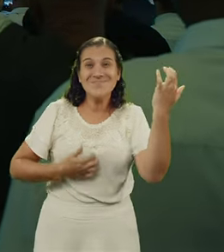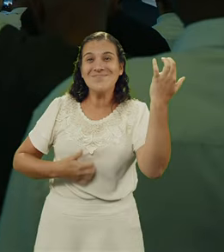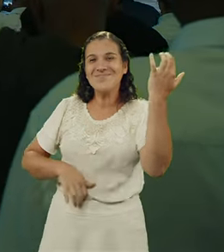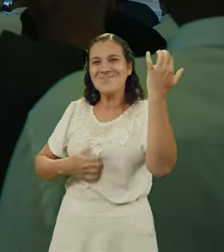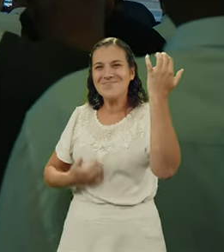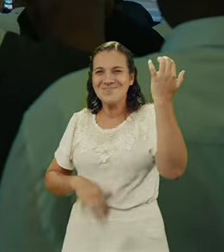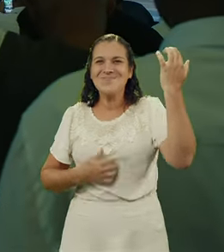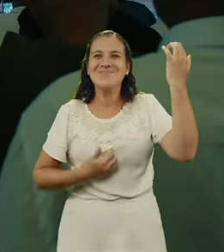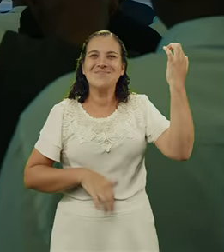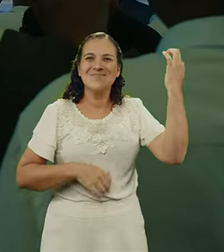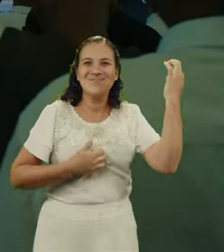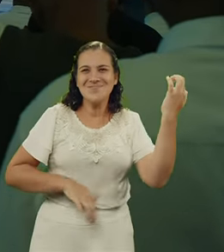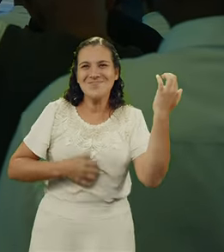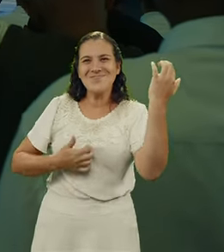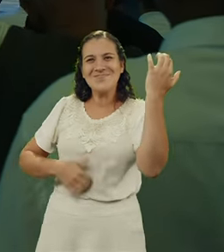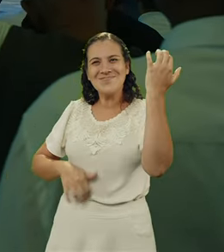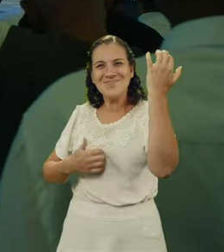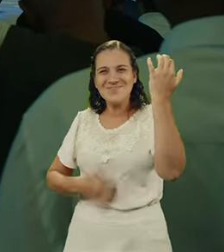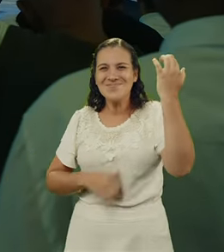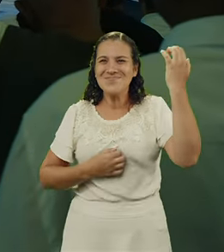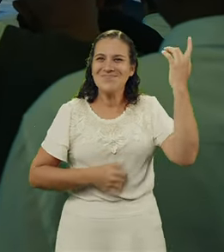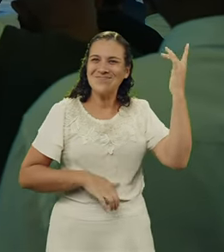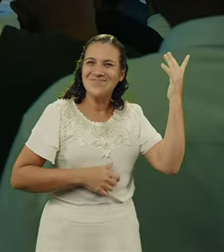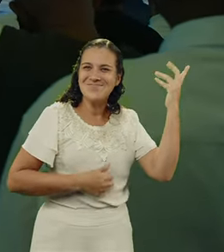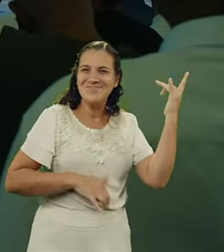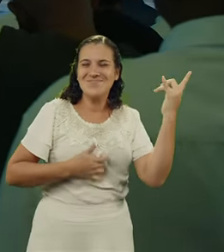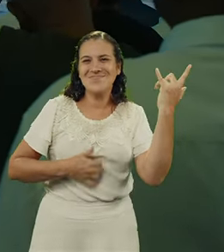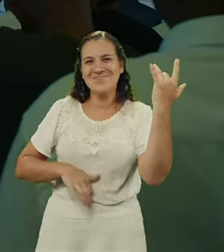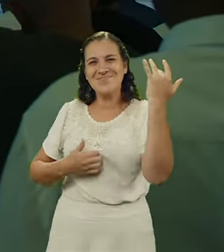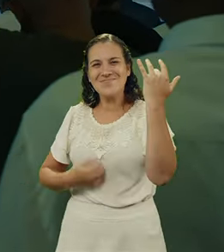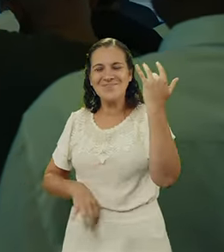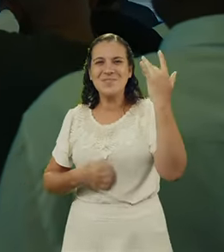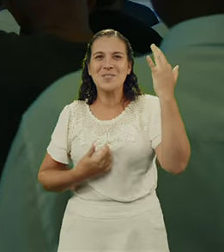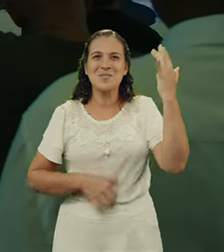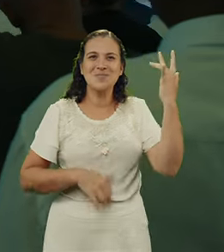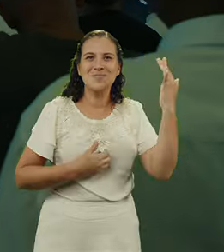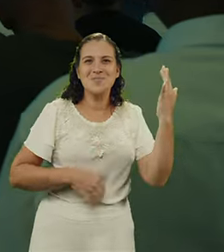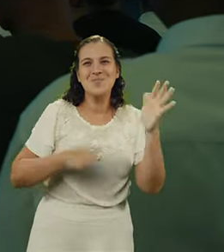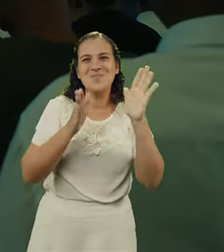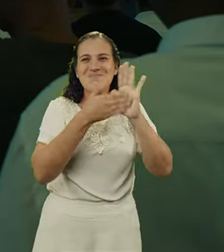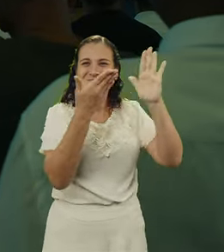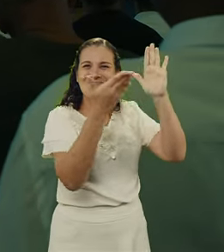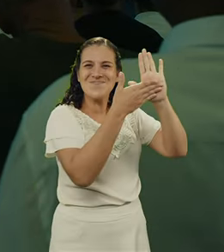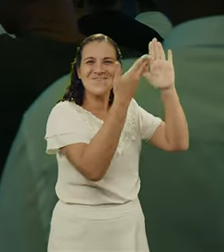Melhorou, tudo ao vivo, hein? Vamos lá, pastor.